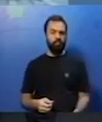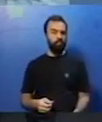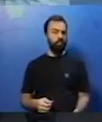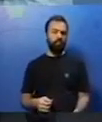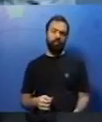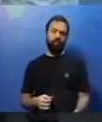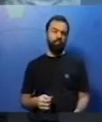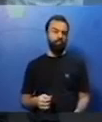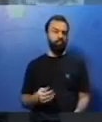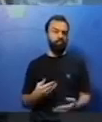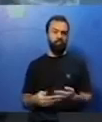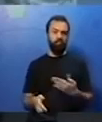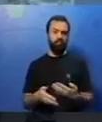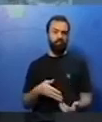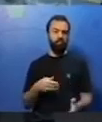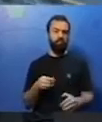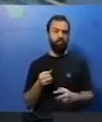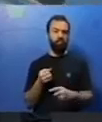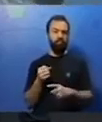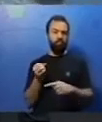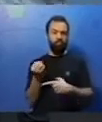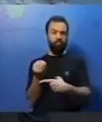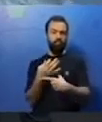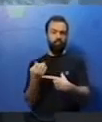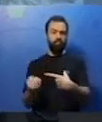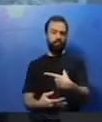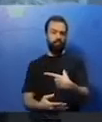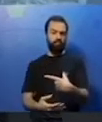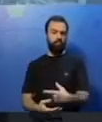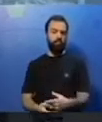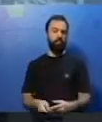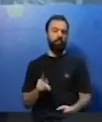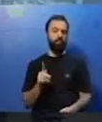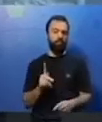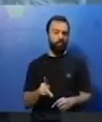não importa a fração. Sempre que você tiver